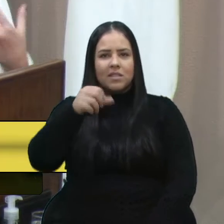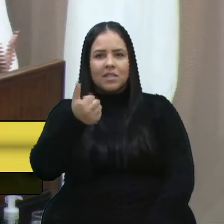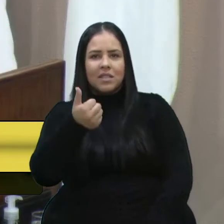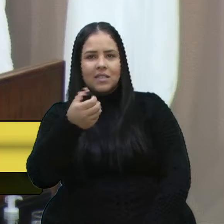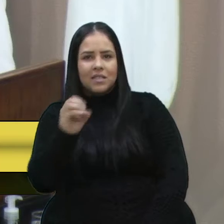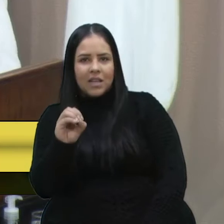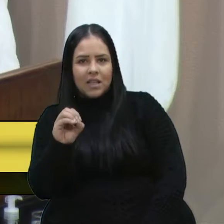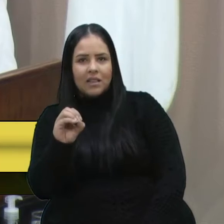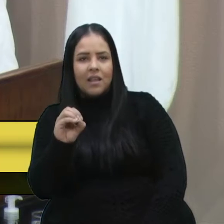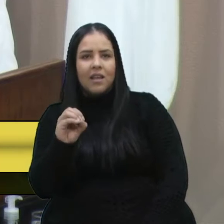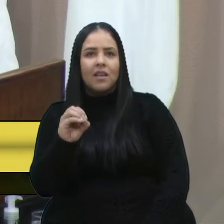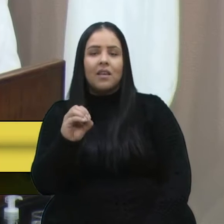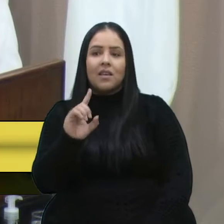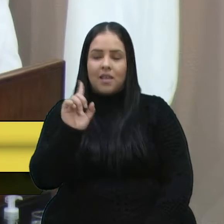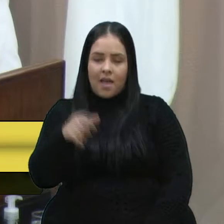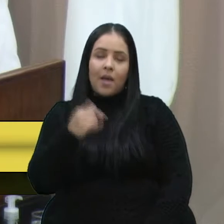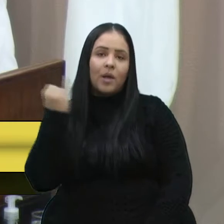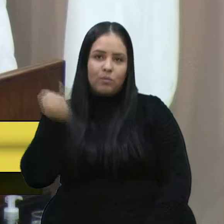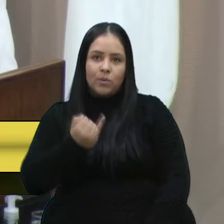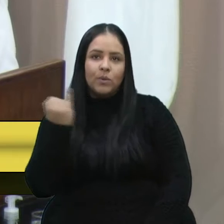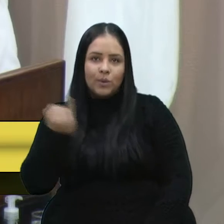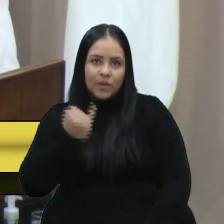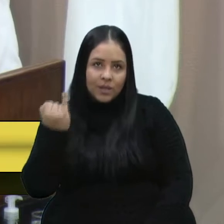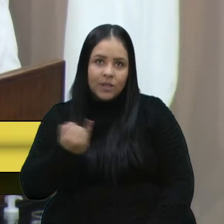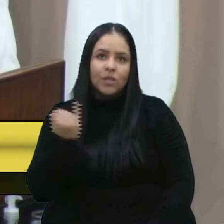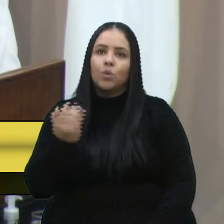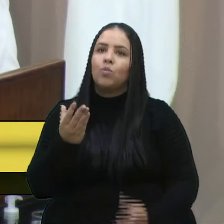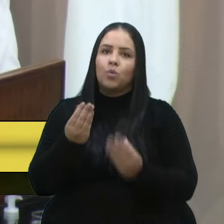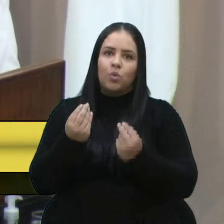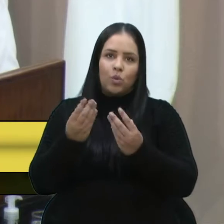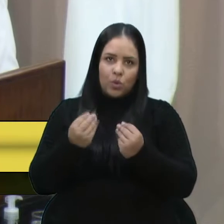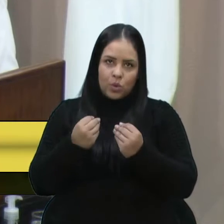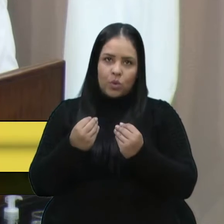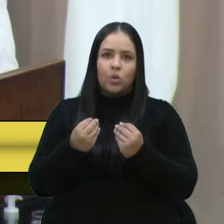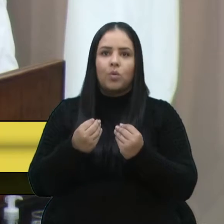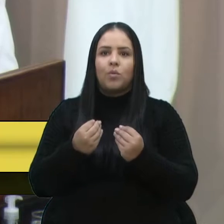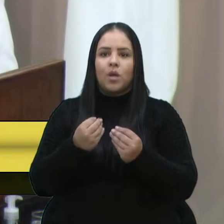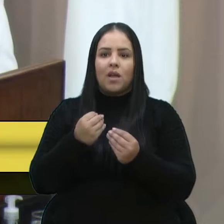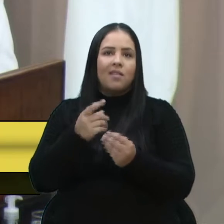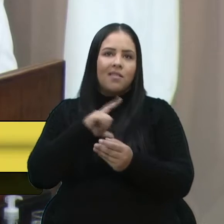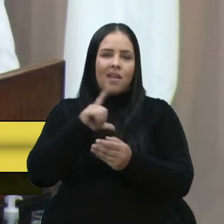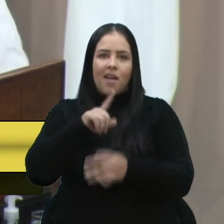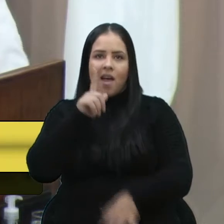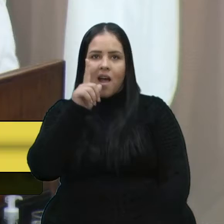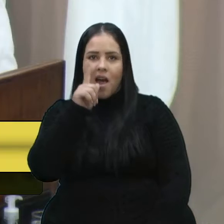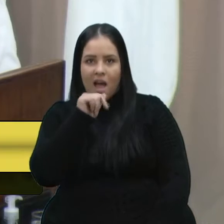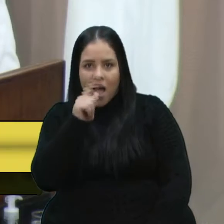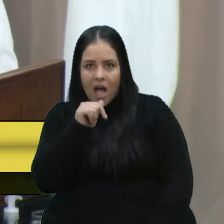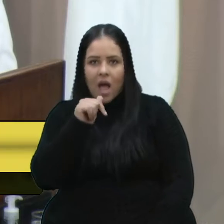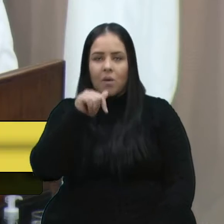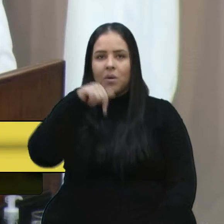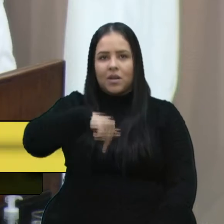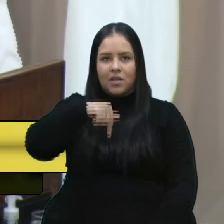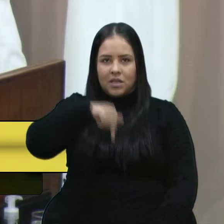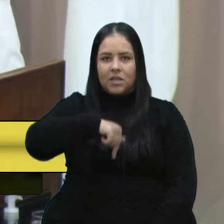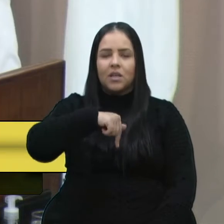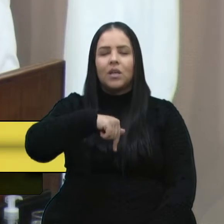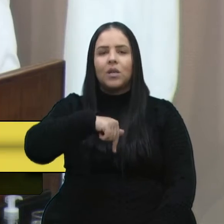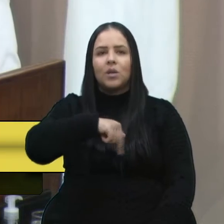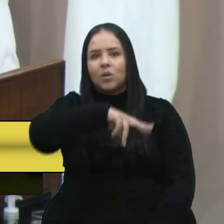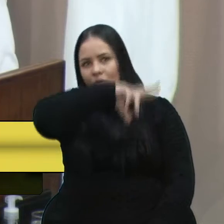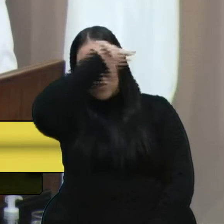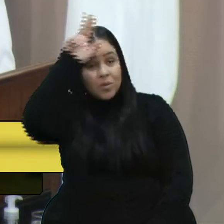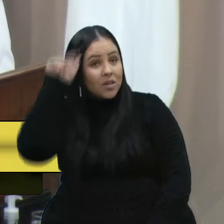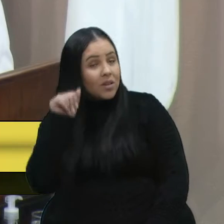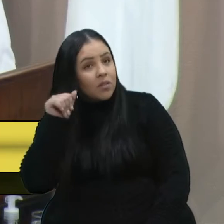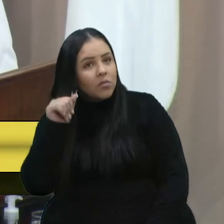uma importância grande para nosso abastecimento municipal, e que está